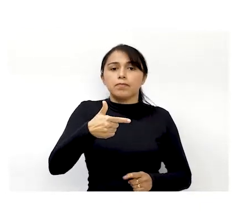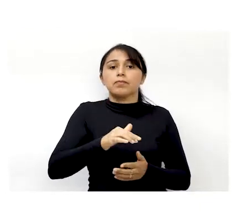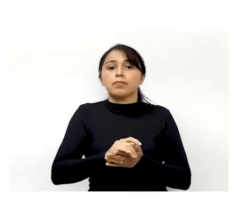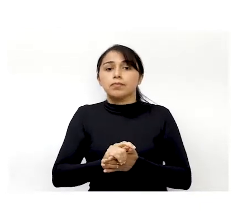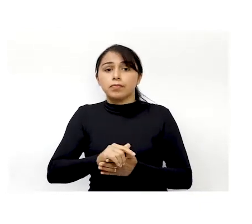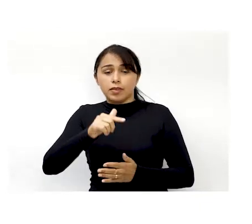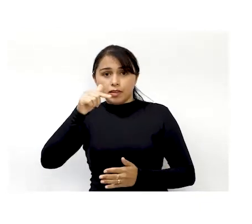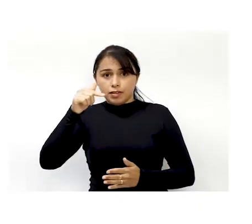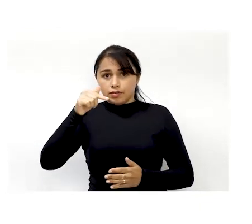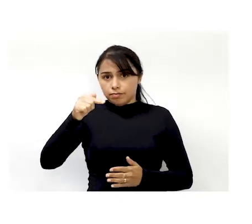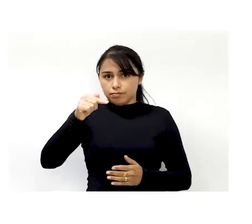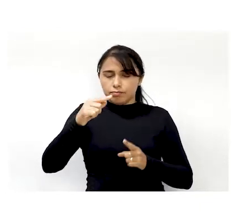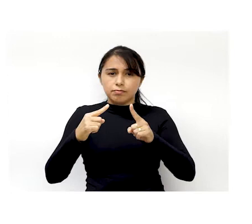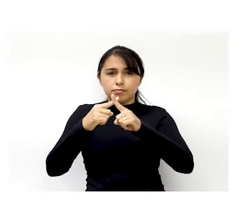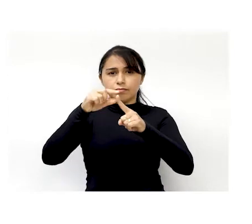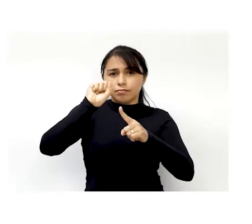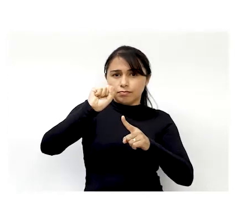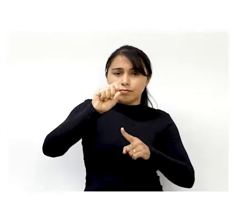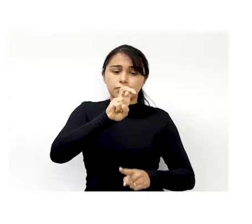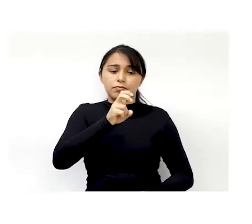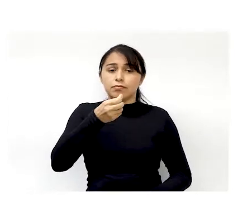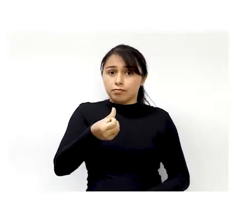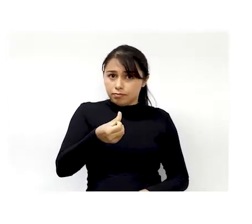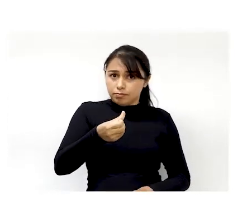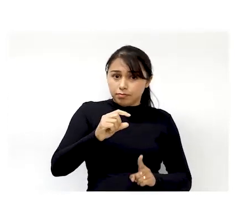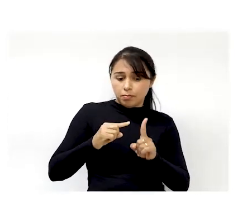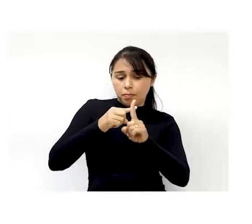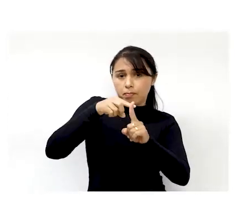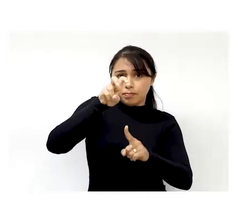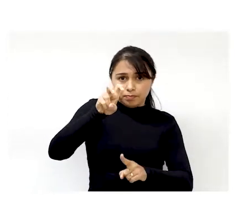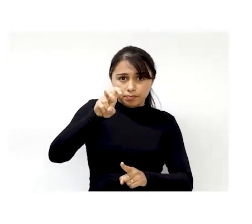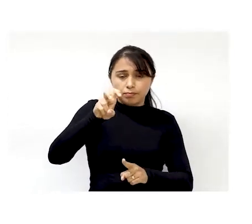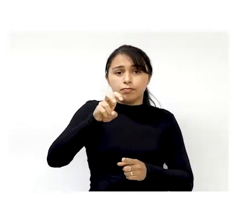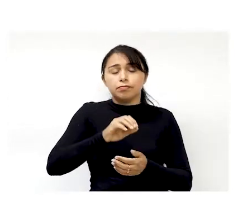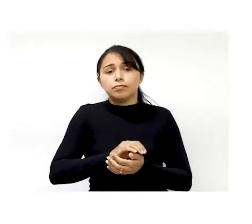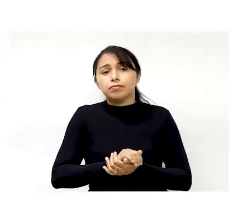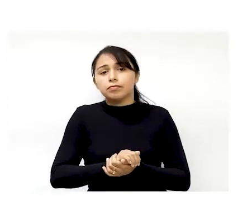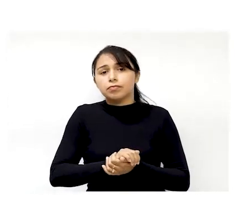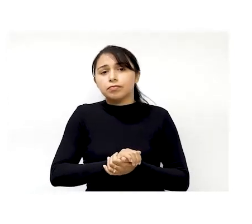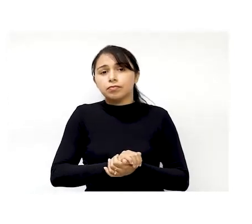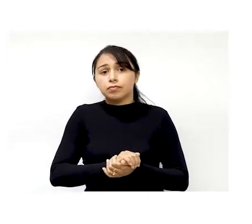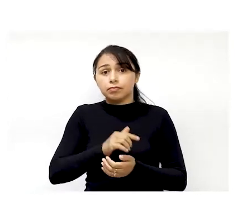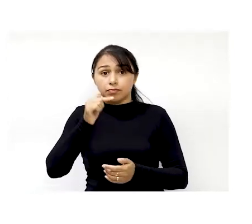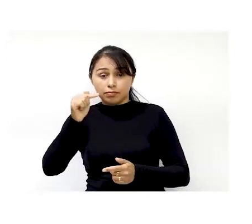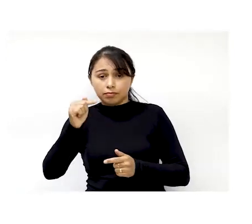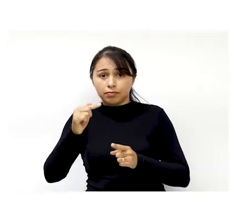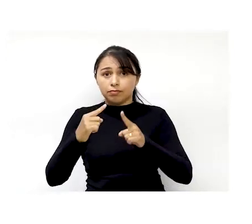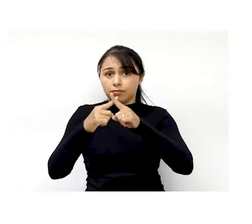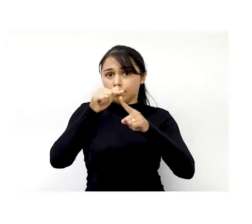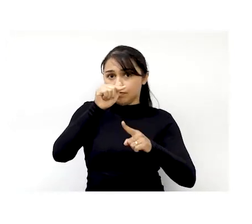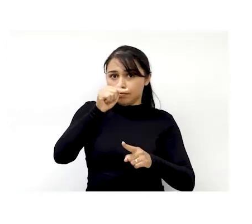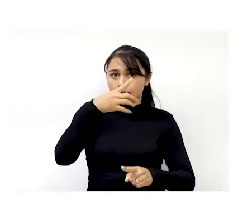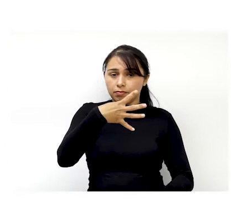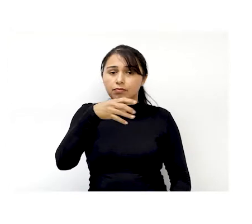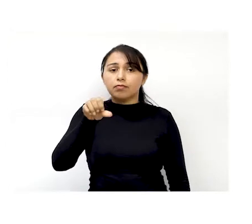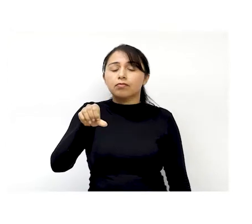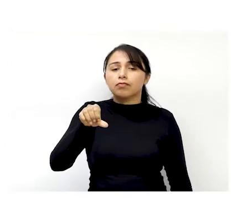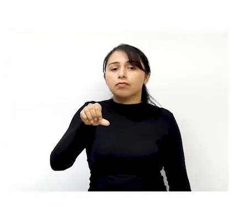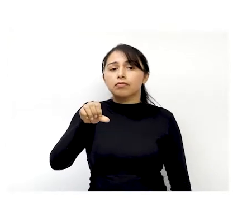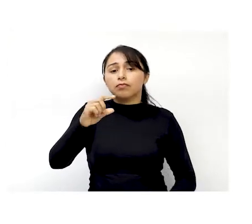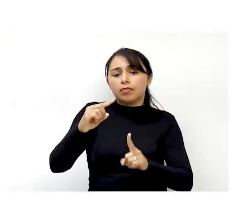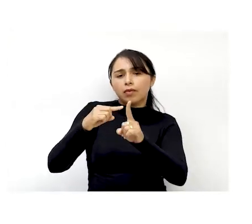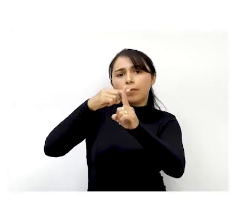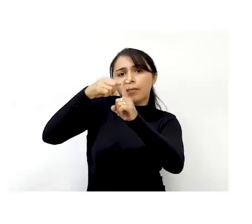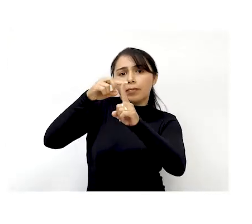56 mais 6, 62. 7 vezes 8, 56, mais 5 dessa